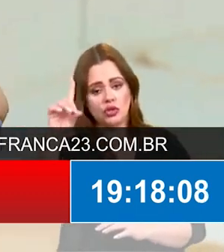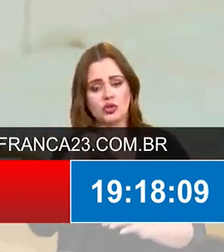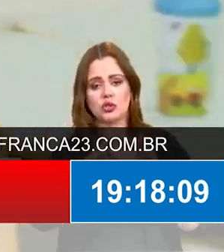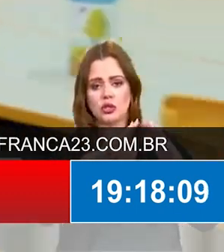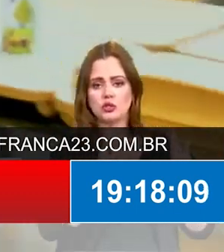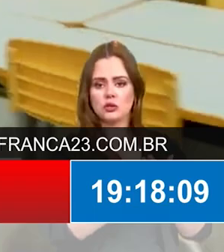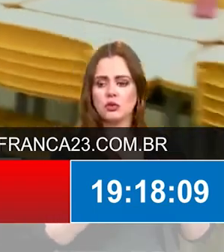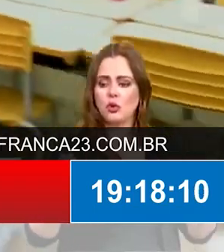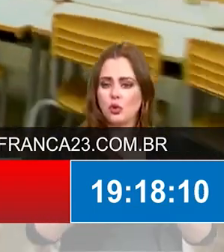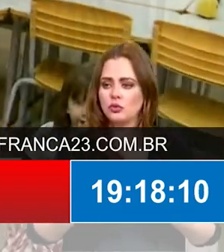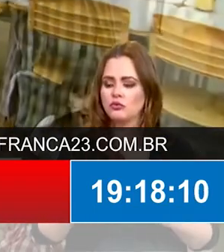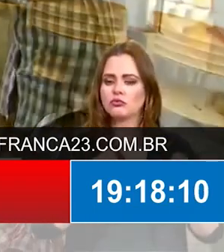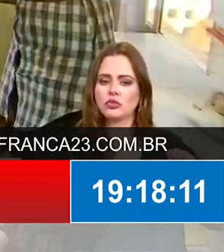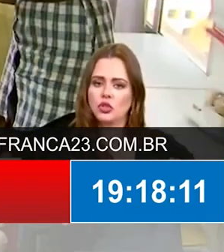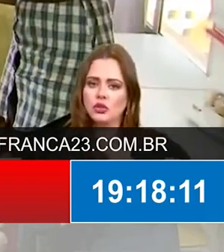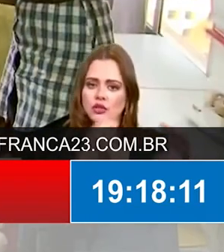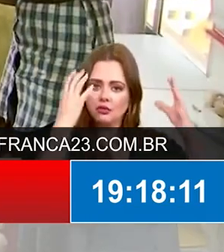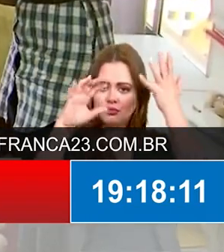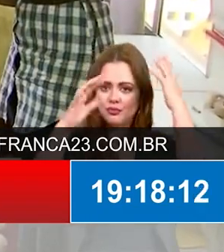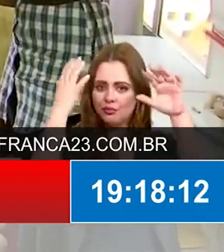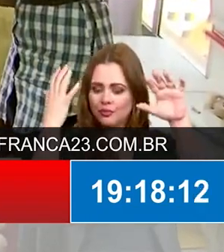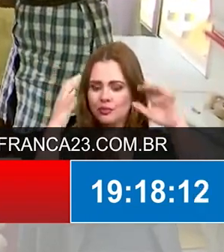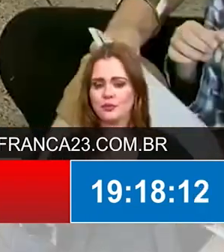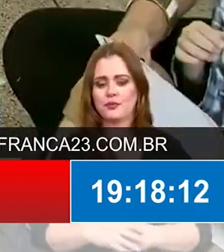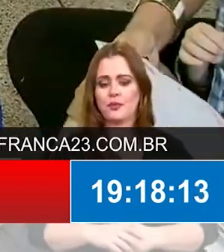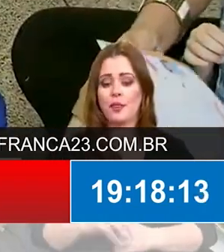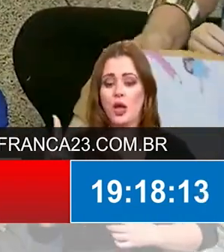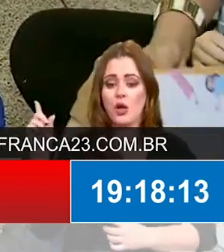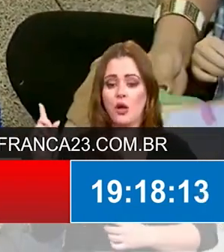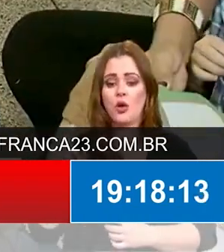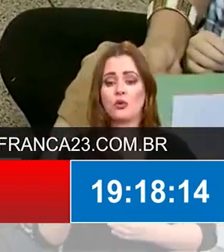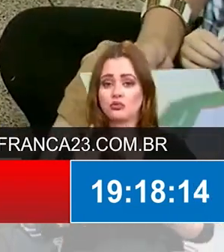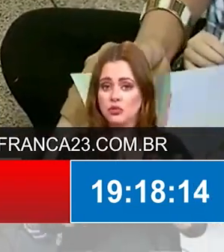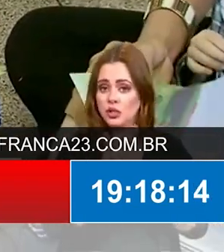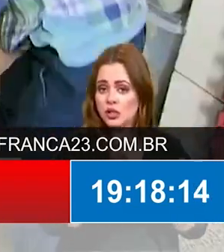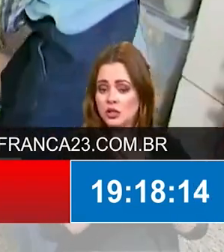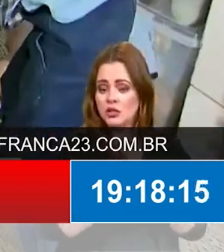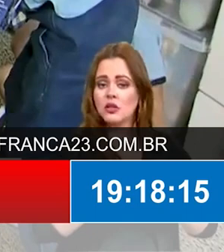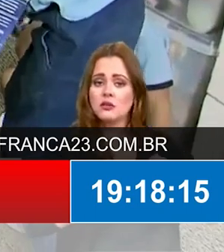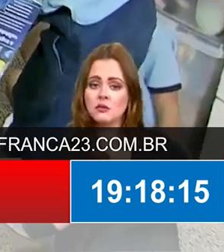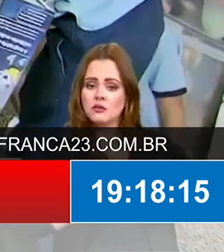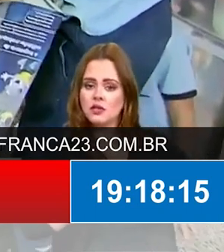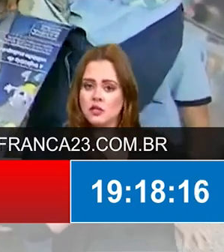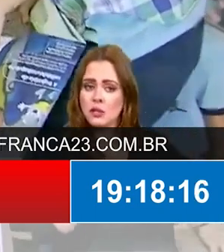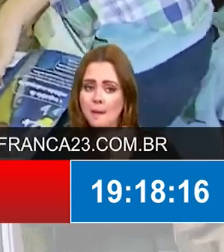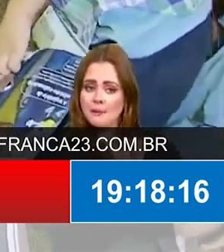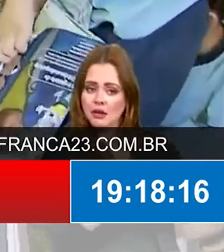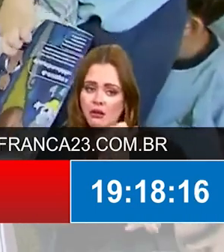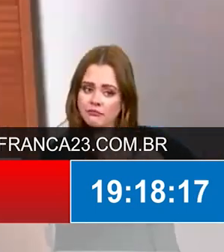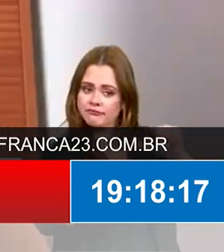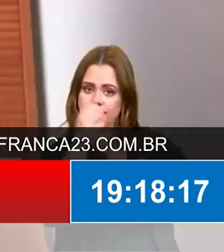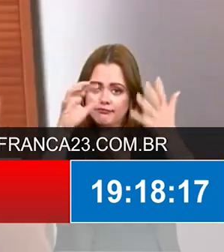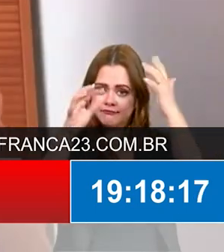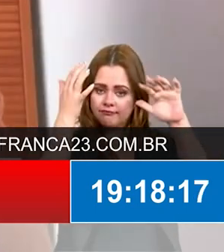sobre educação climática e a turma do Pererê, do Ziraldo. Os livros ensinam que é urgente frear os efeitos da mudança do